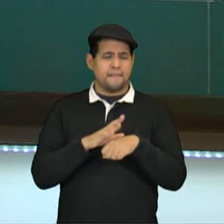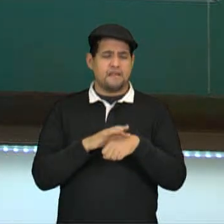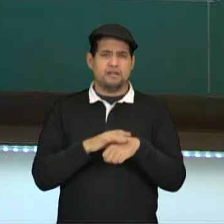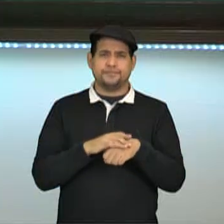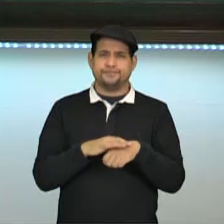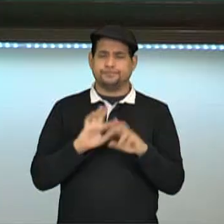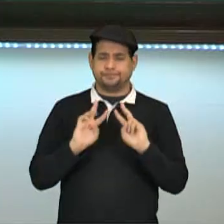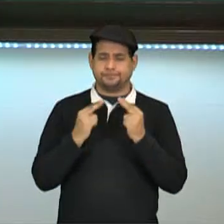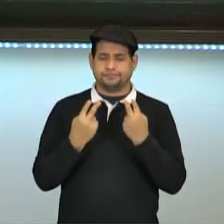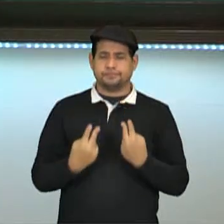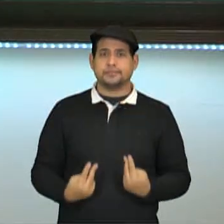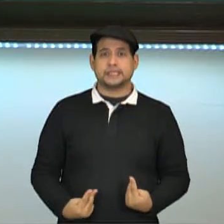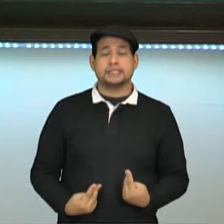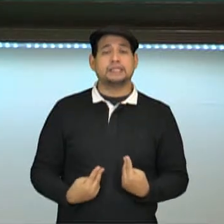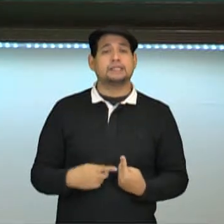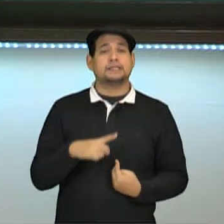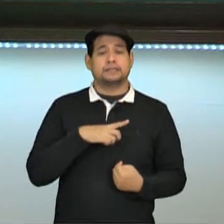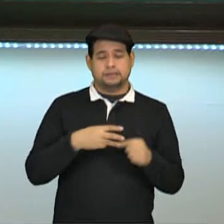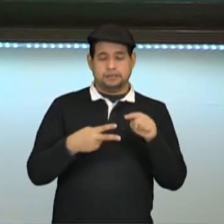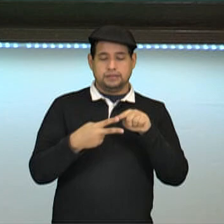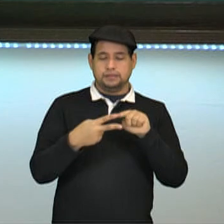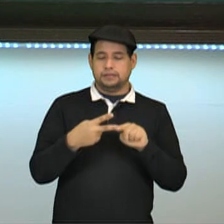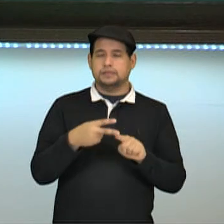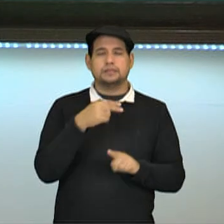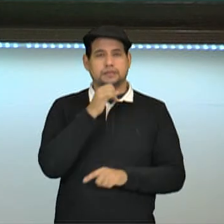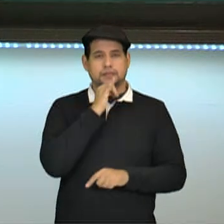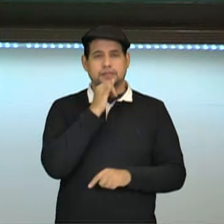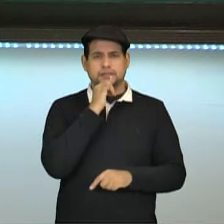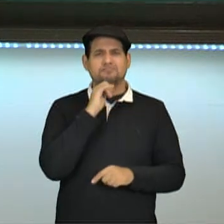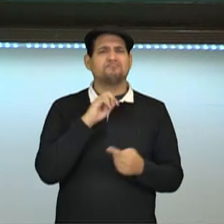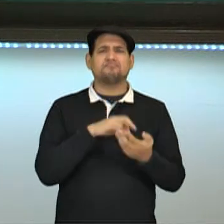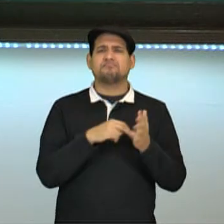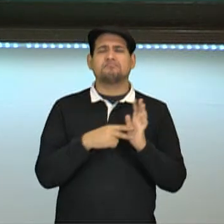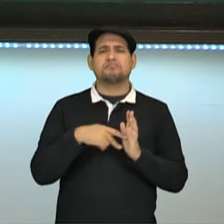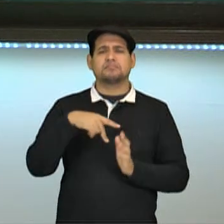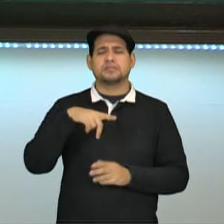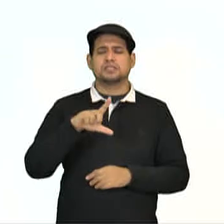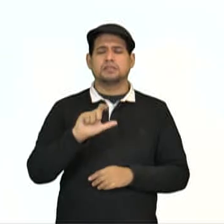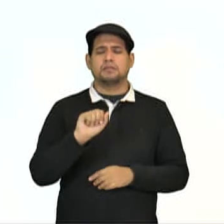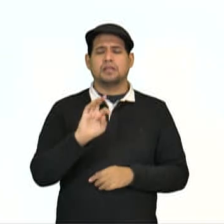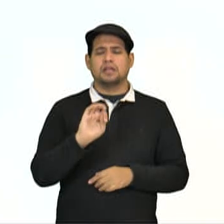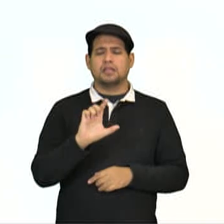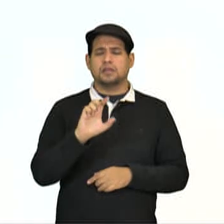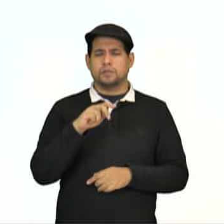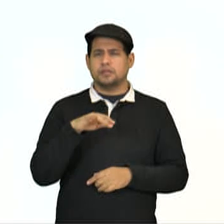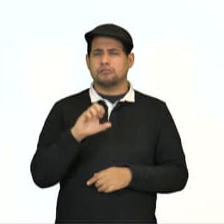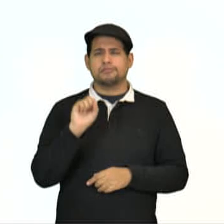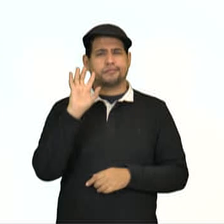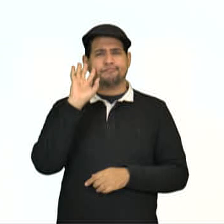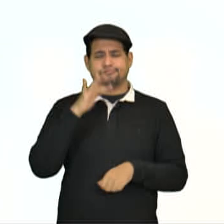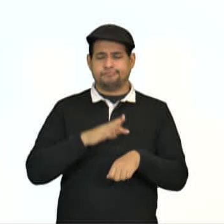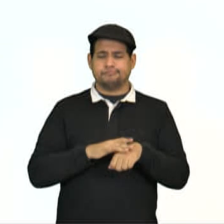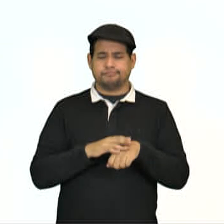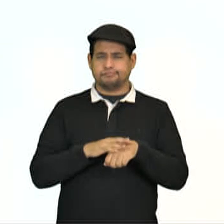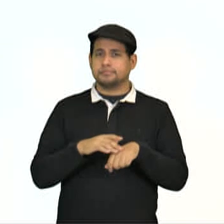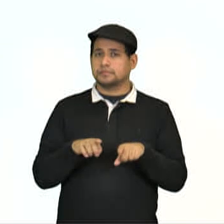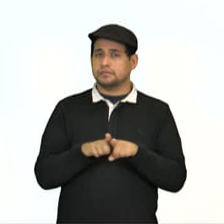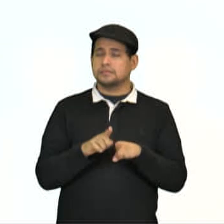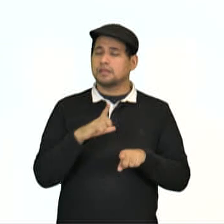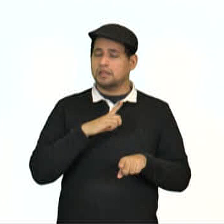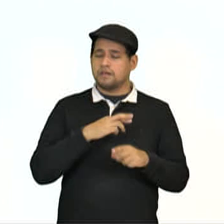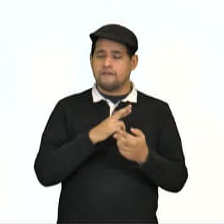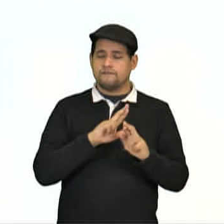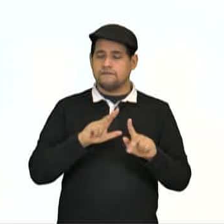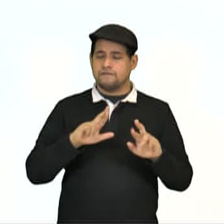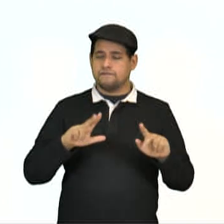no ser humano, por exemplo. Então, a gente tem 2 exemplos aqui de plateumintos que provocam doenças. Exemplos, tá? Porque existem